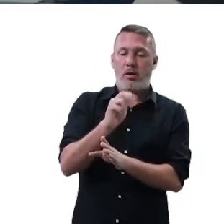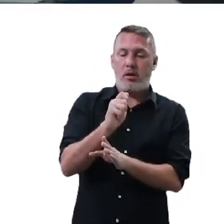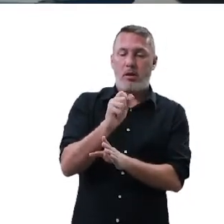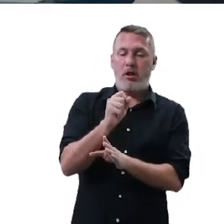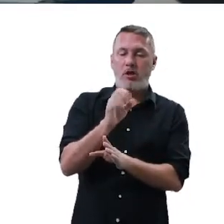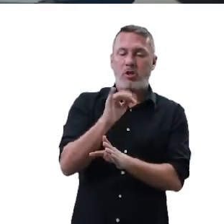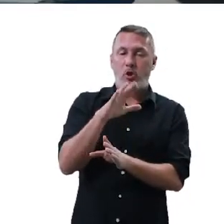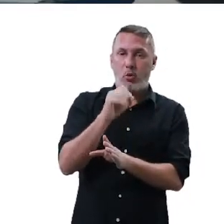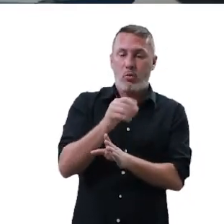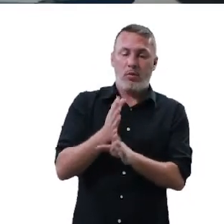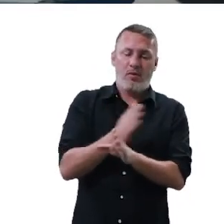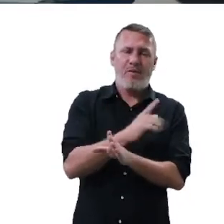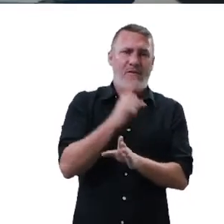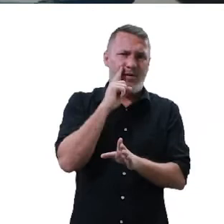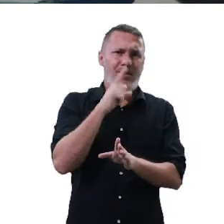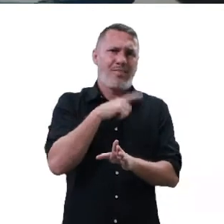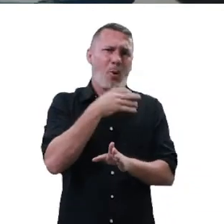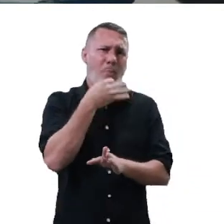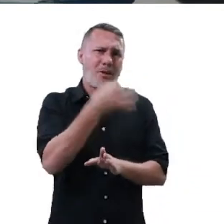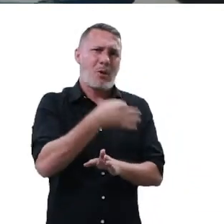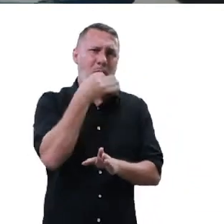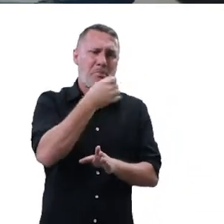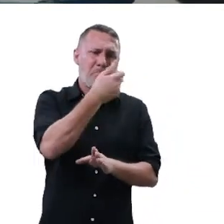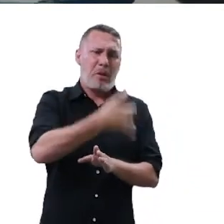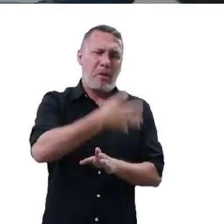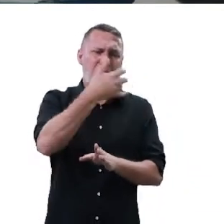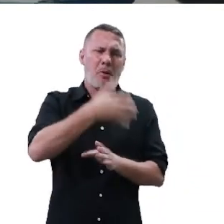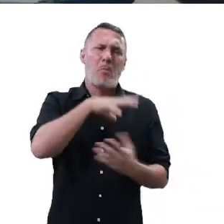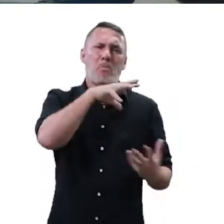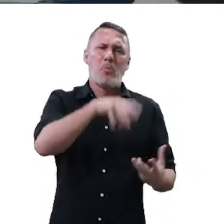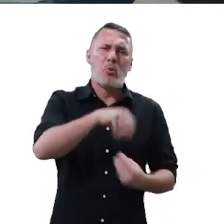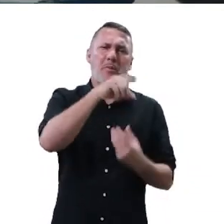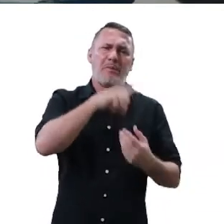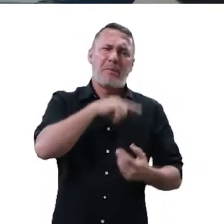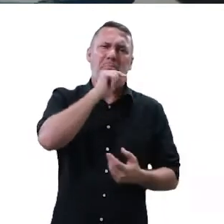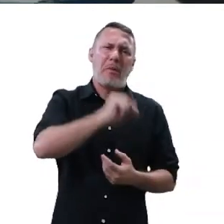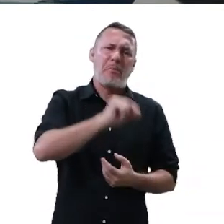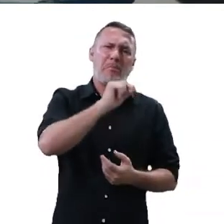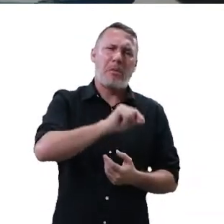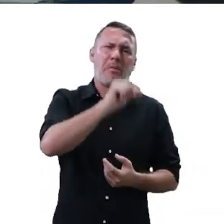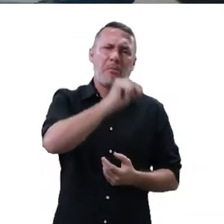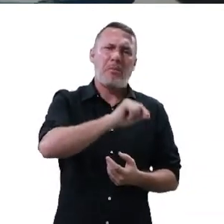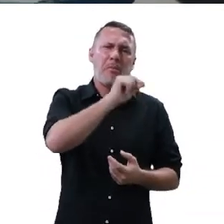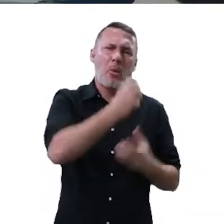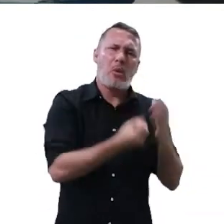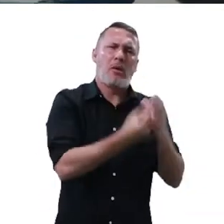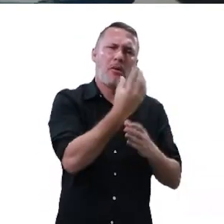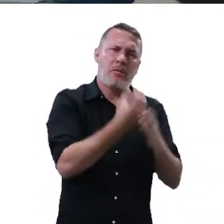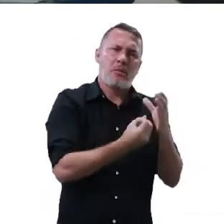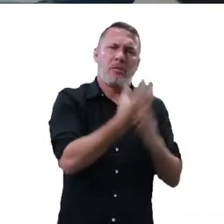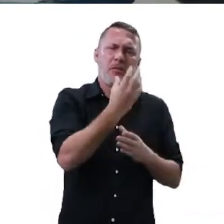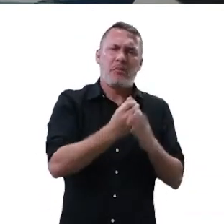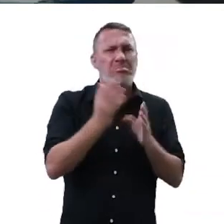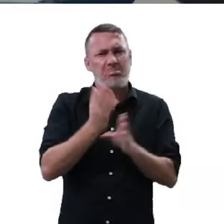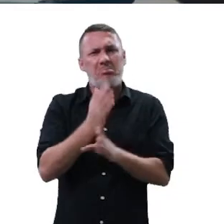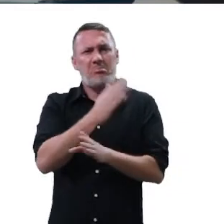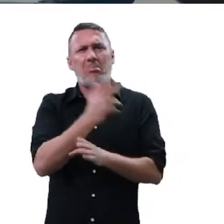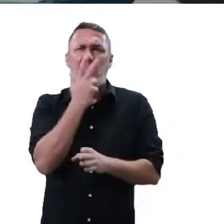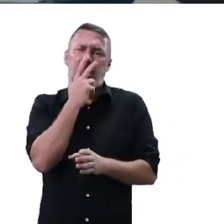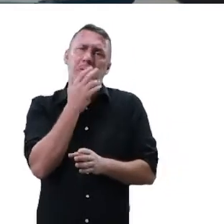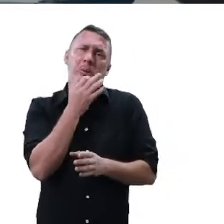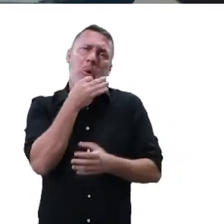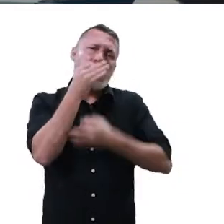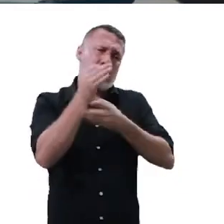ao final desse período, e já a gente sai de compreensões talvez um